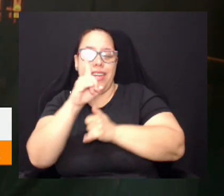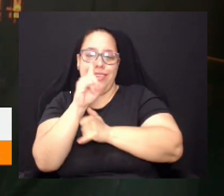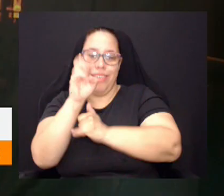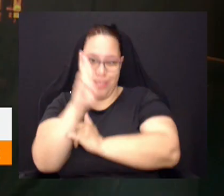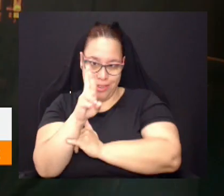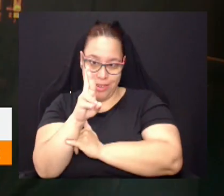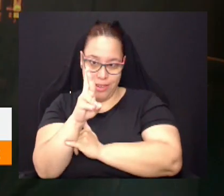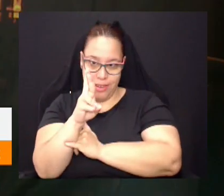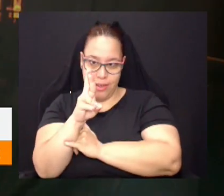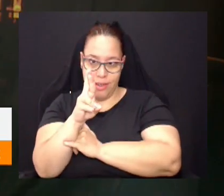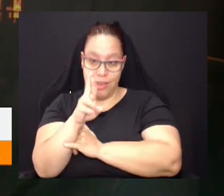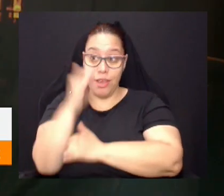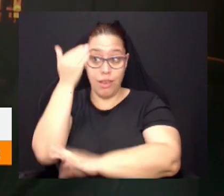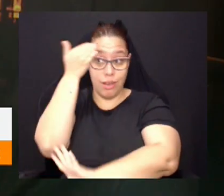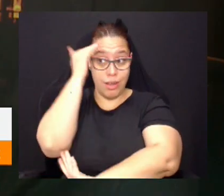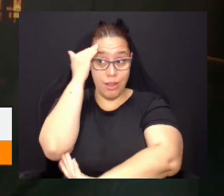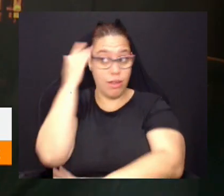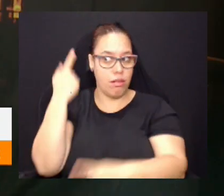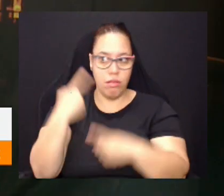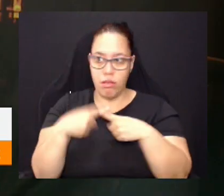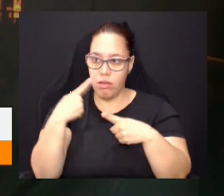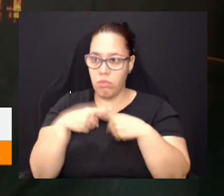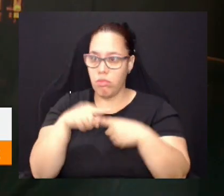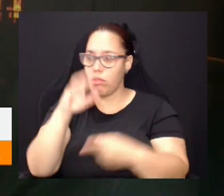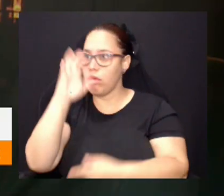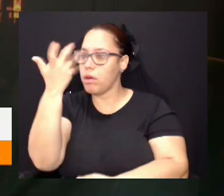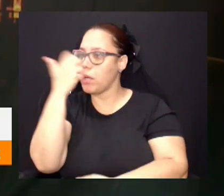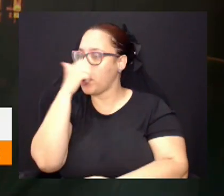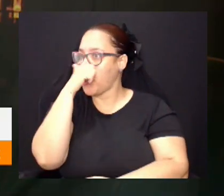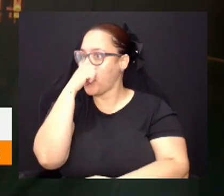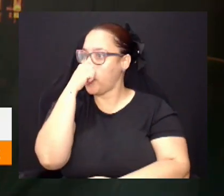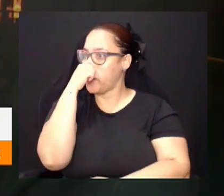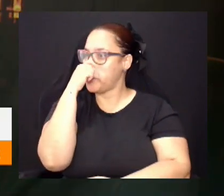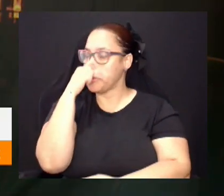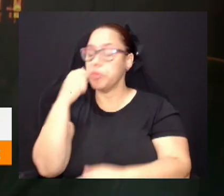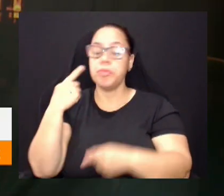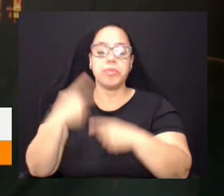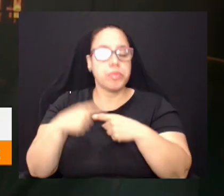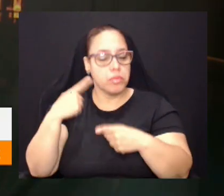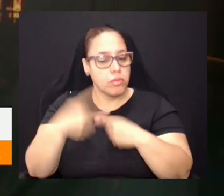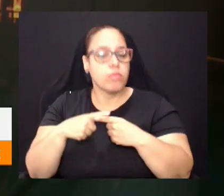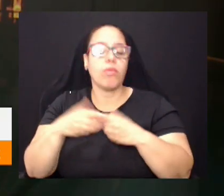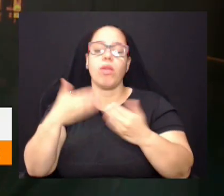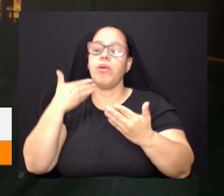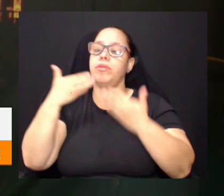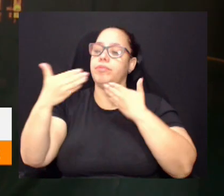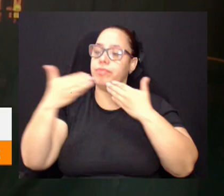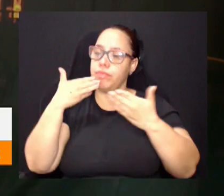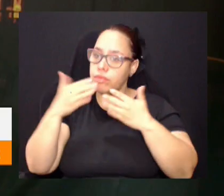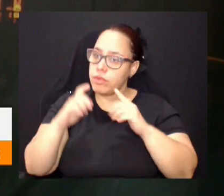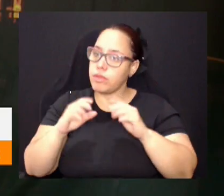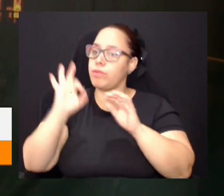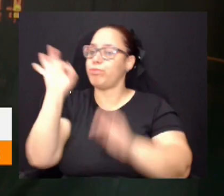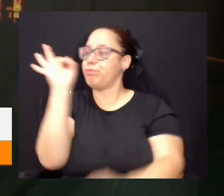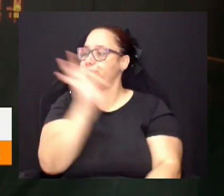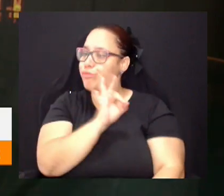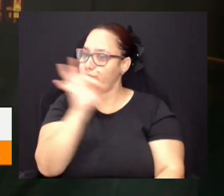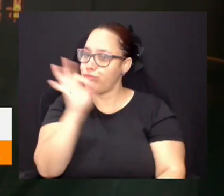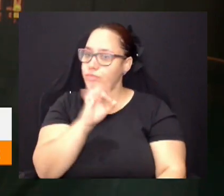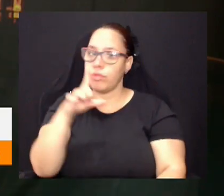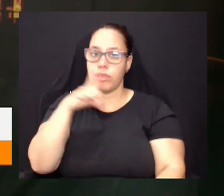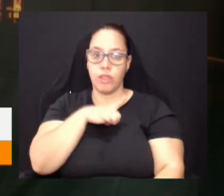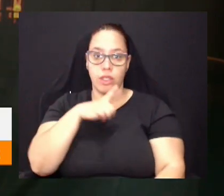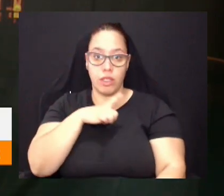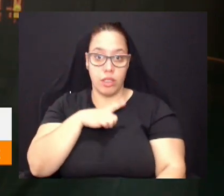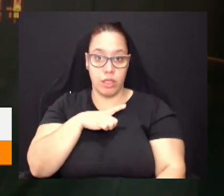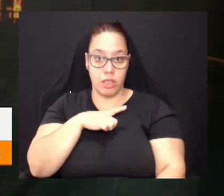queria entender o porquê isso acontece. Por que que a conversa, na maioria das vezes, existem exceções,